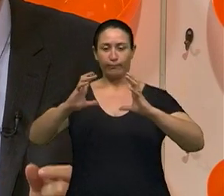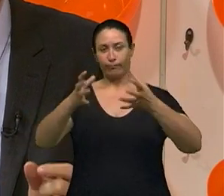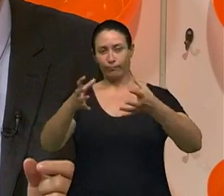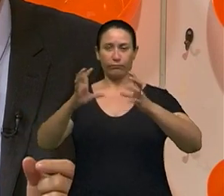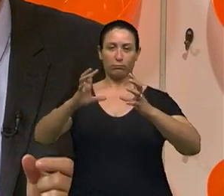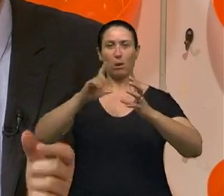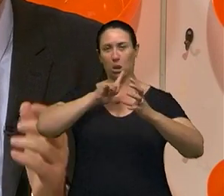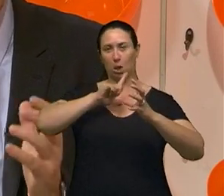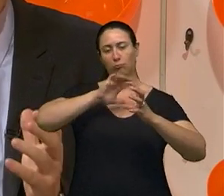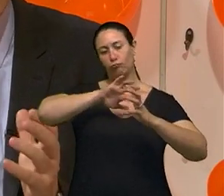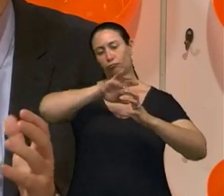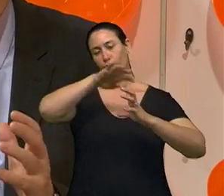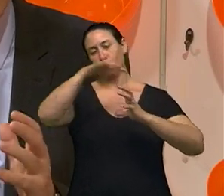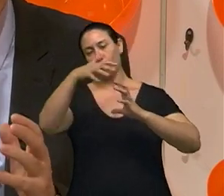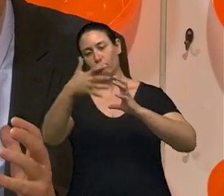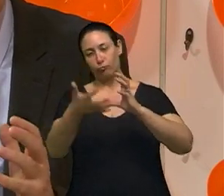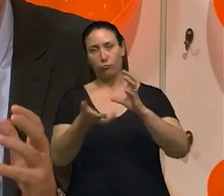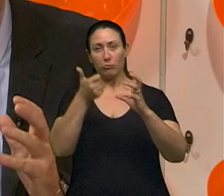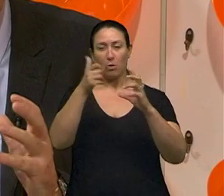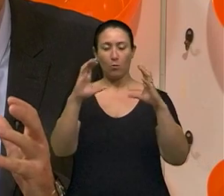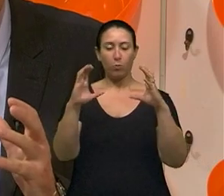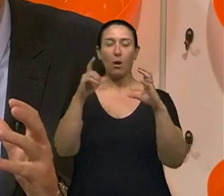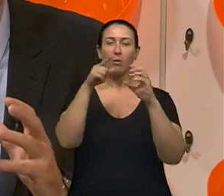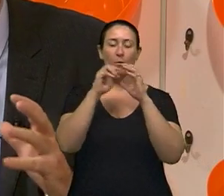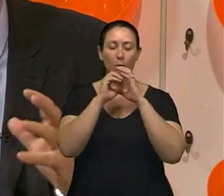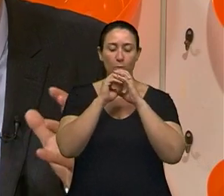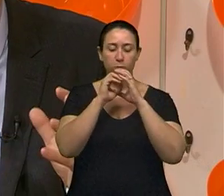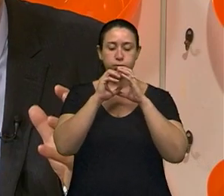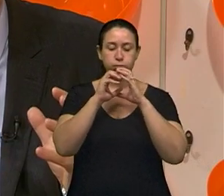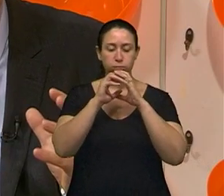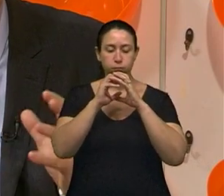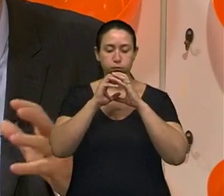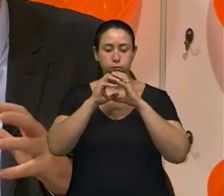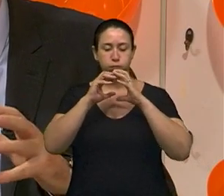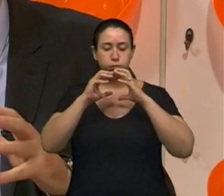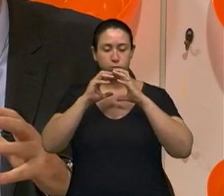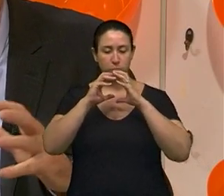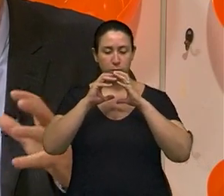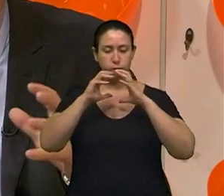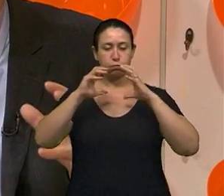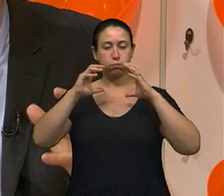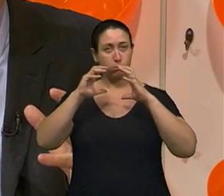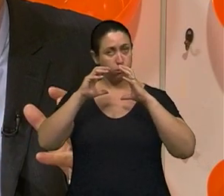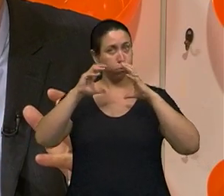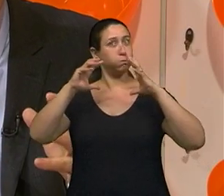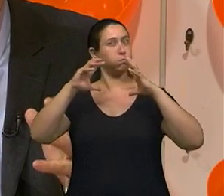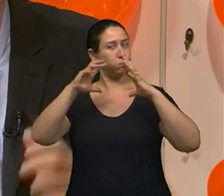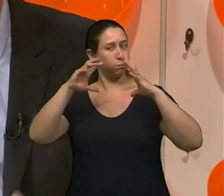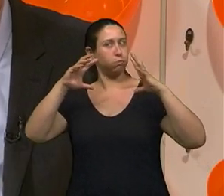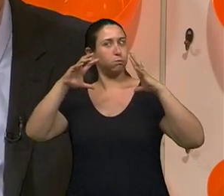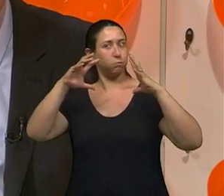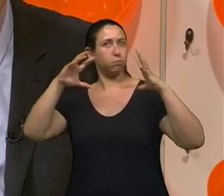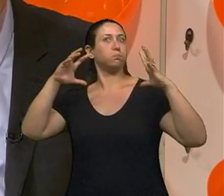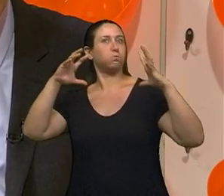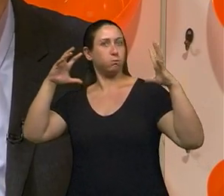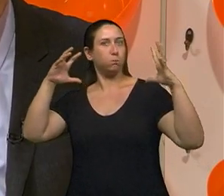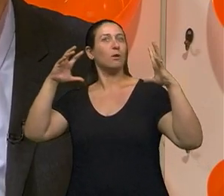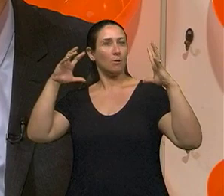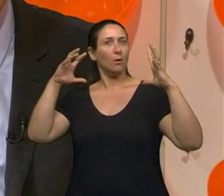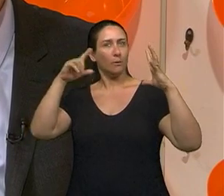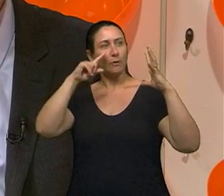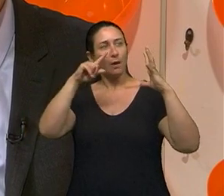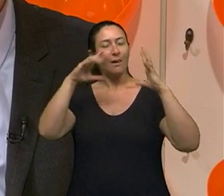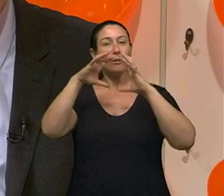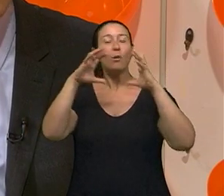espessura x e na medida que a gente vai assoprando vai inflando esse balão ele vai aumentando o diâmetro a parede vai